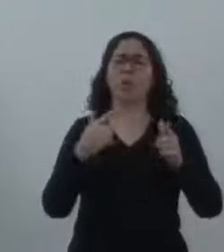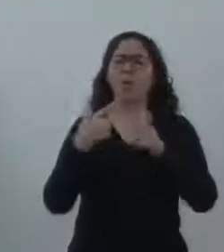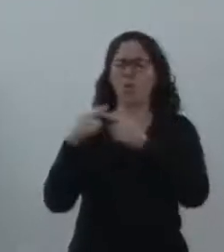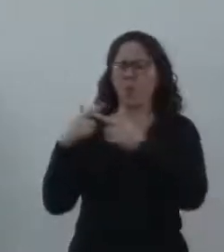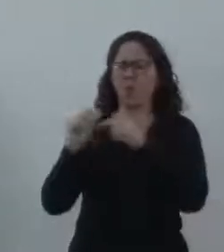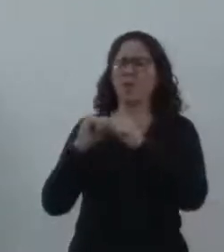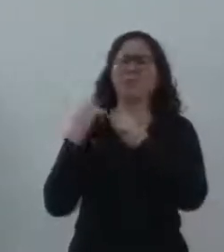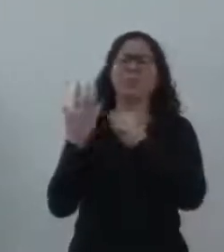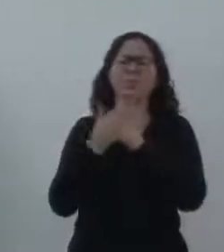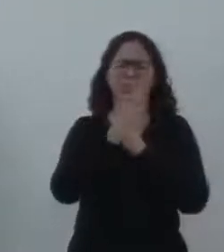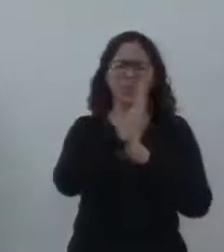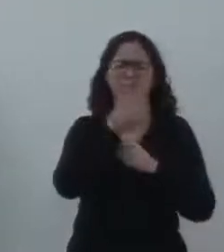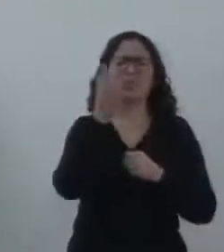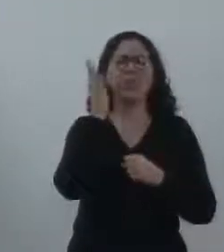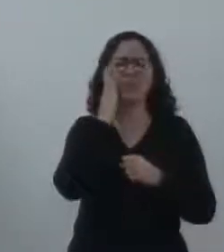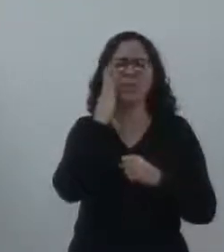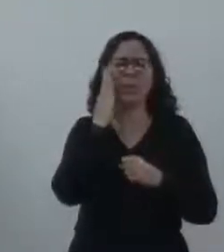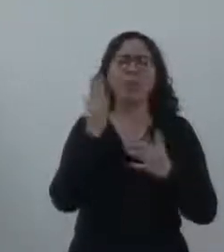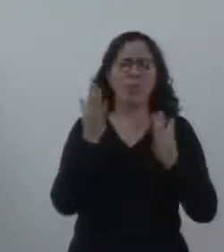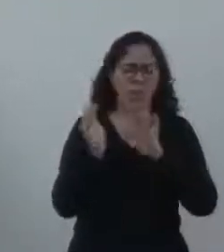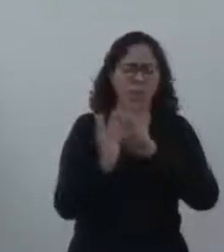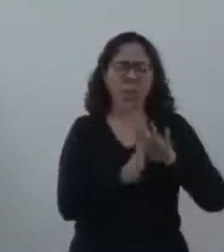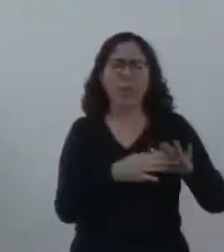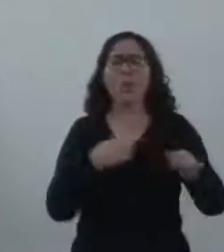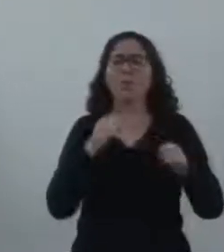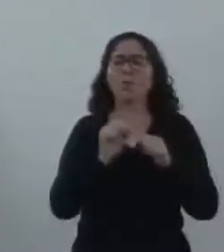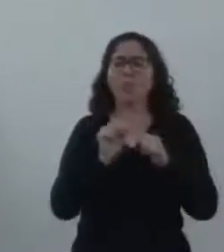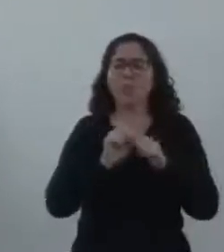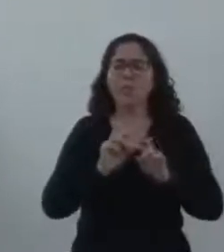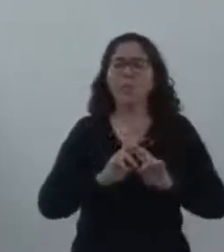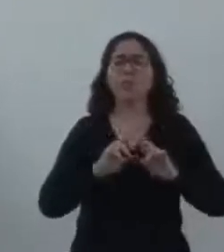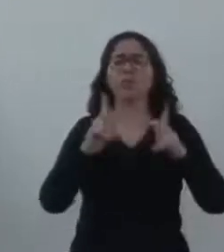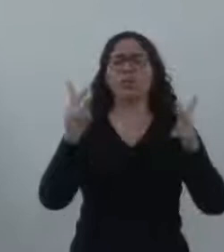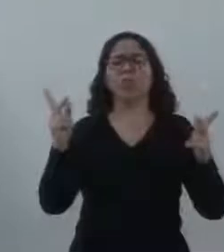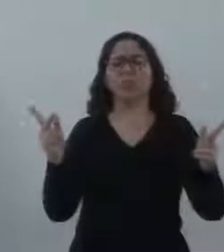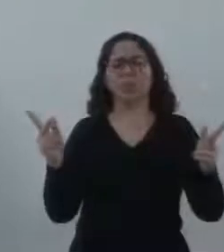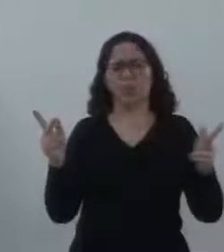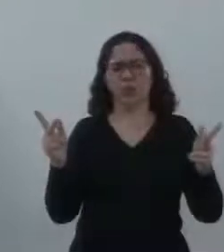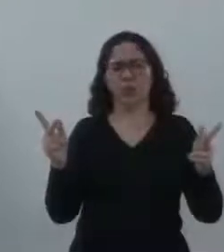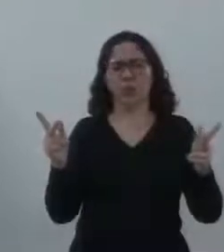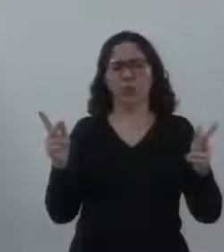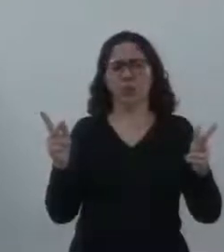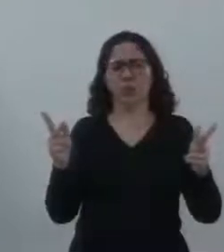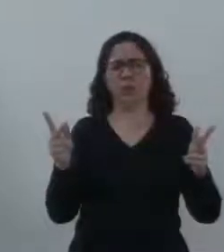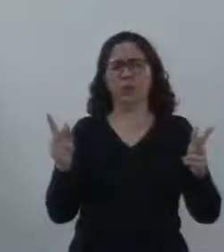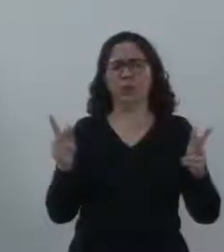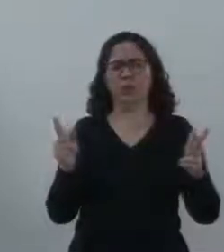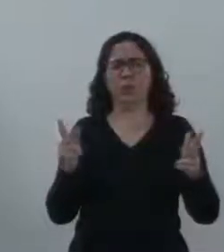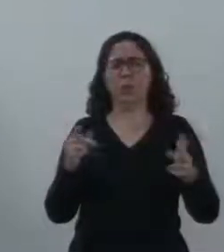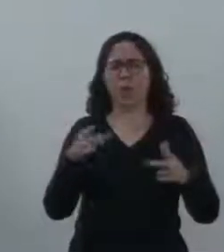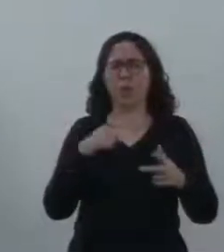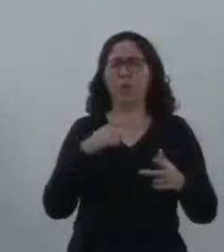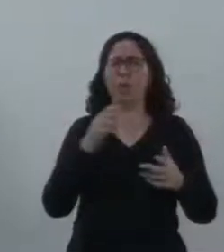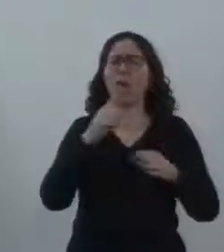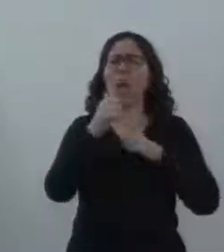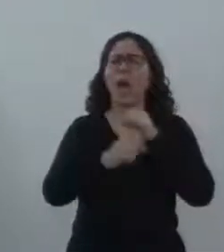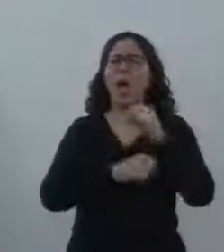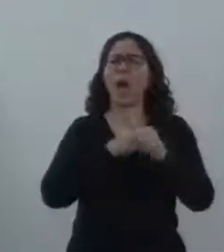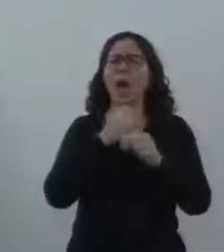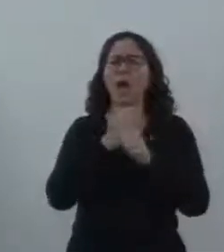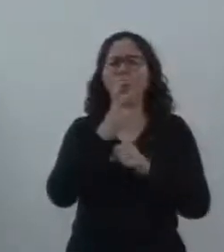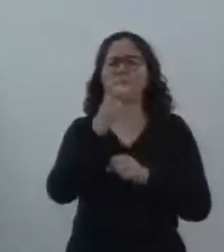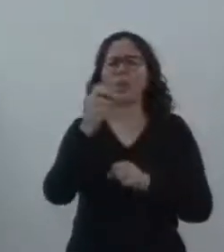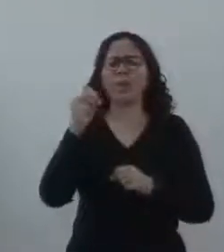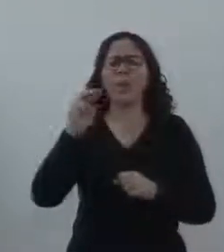todos nós sabemos, mas o que a gente vai fazer de diferente com toda essa arrecadação de mais de 500 milhões aí por ano para trazer